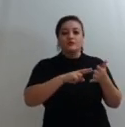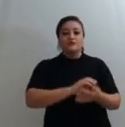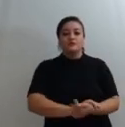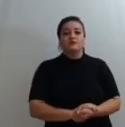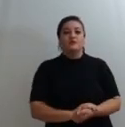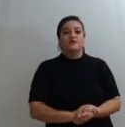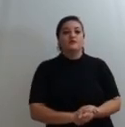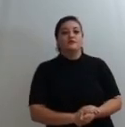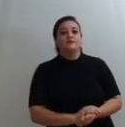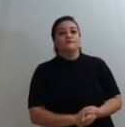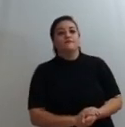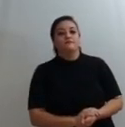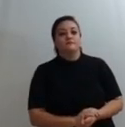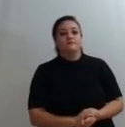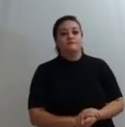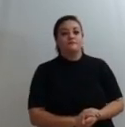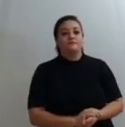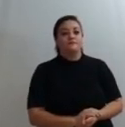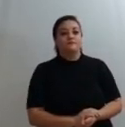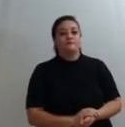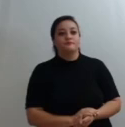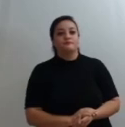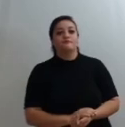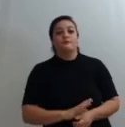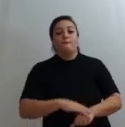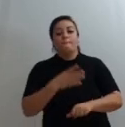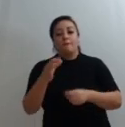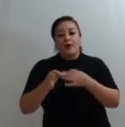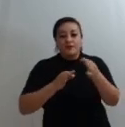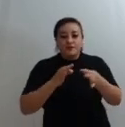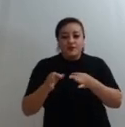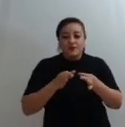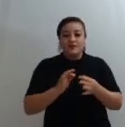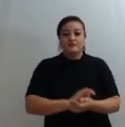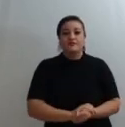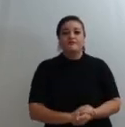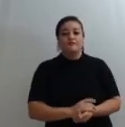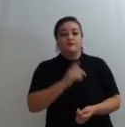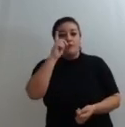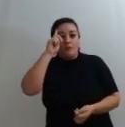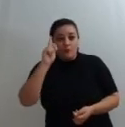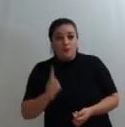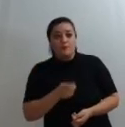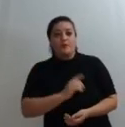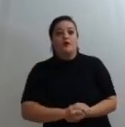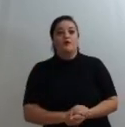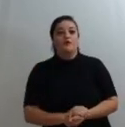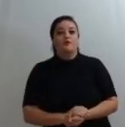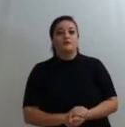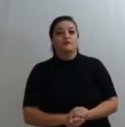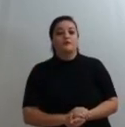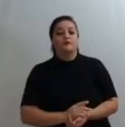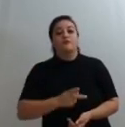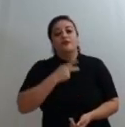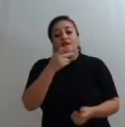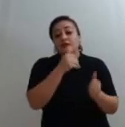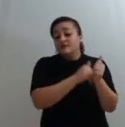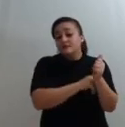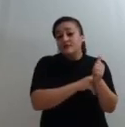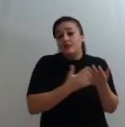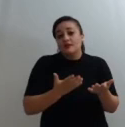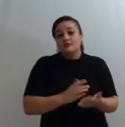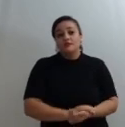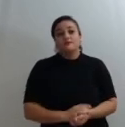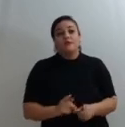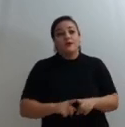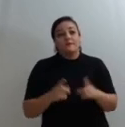mais assodada, uma ordem para o fornecimento da senha. Mas eu vi aqui que, na